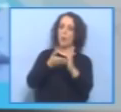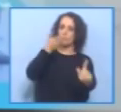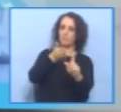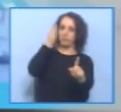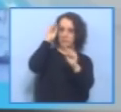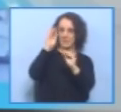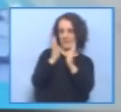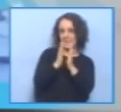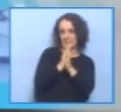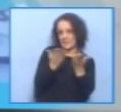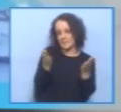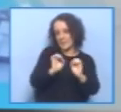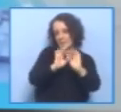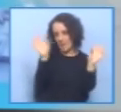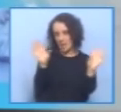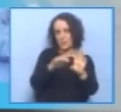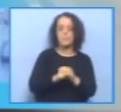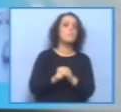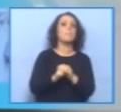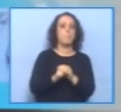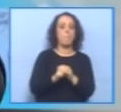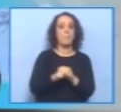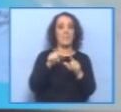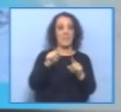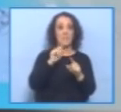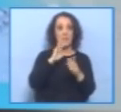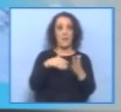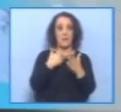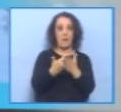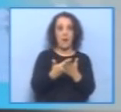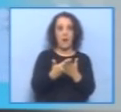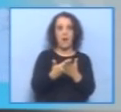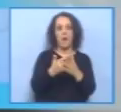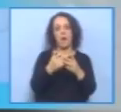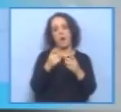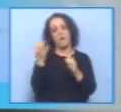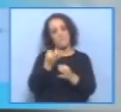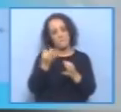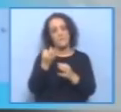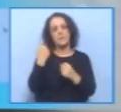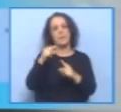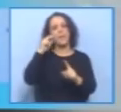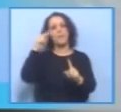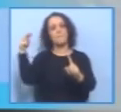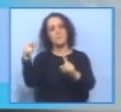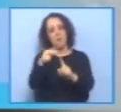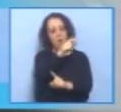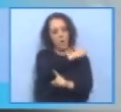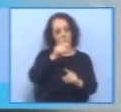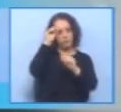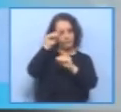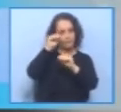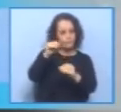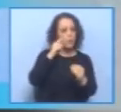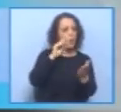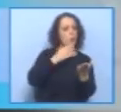visão dos próprios catequetas, fundamentadas nos documentos da Igreja Universal e da Igreja Nacional, da